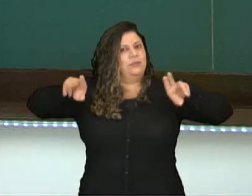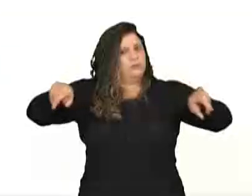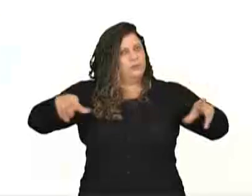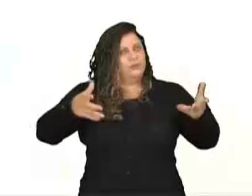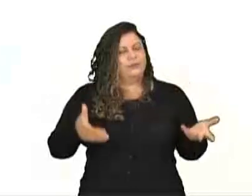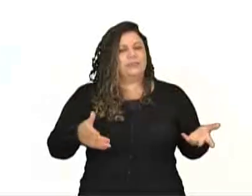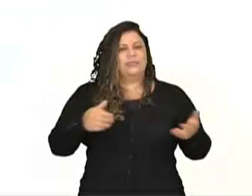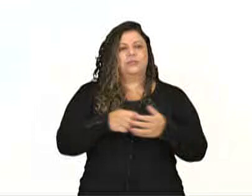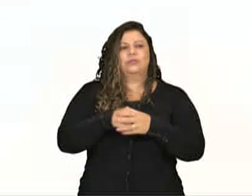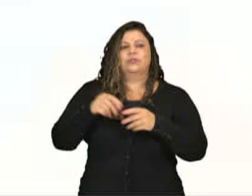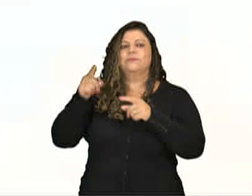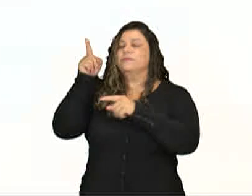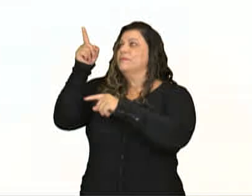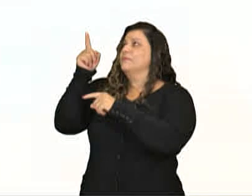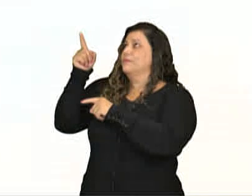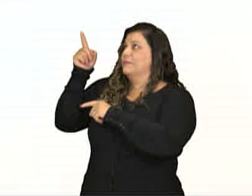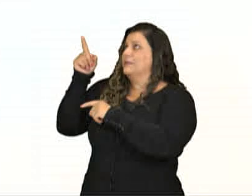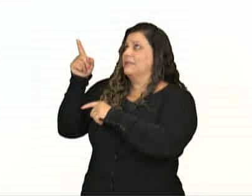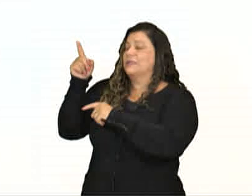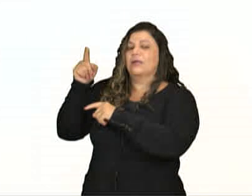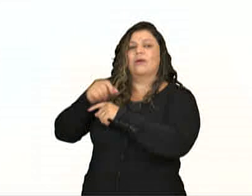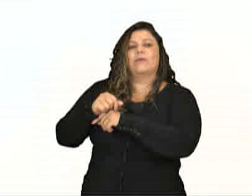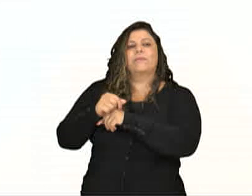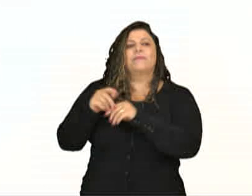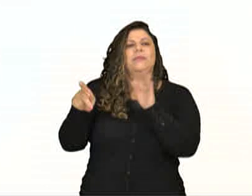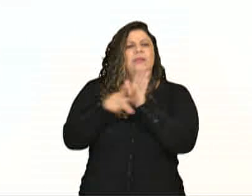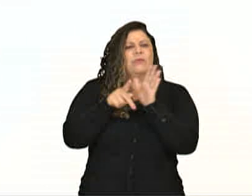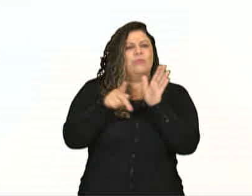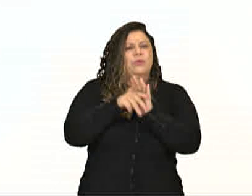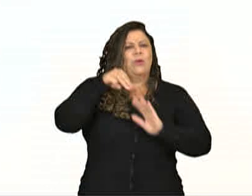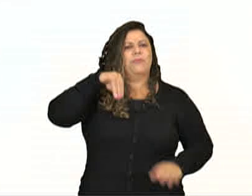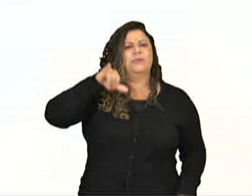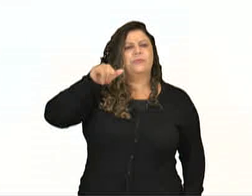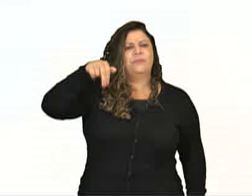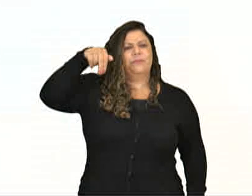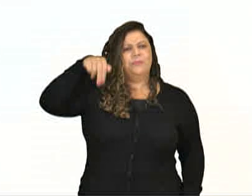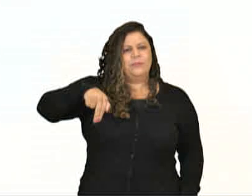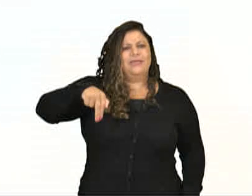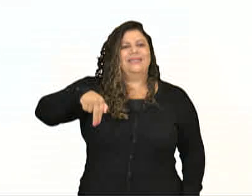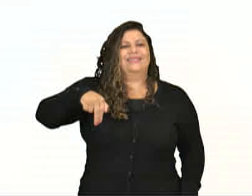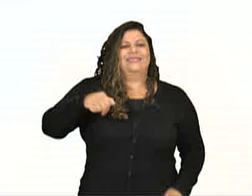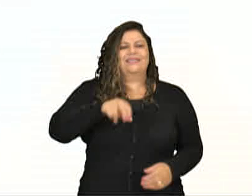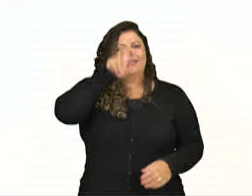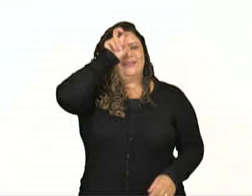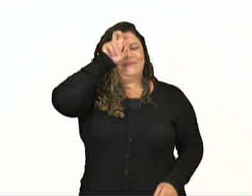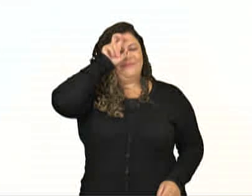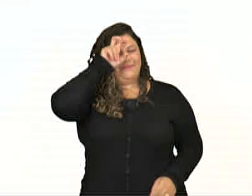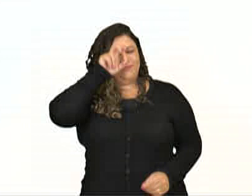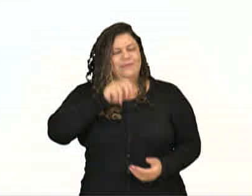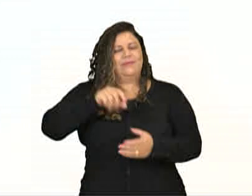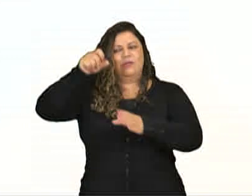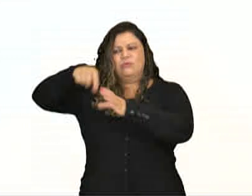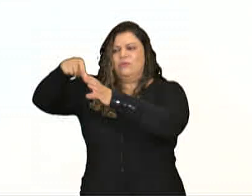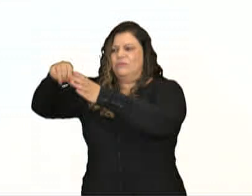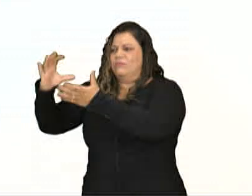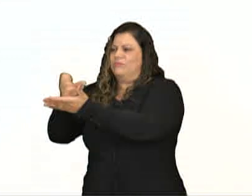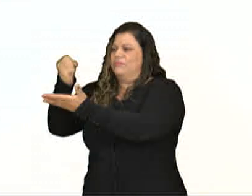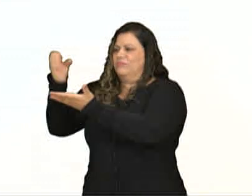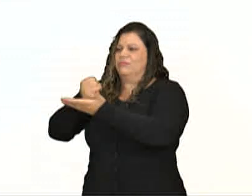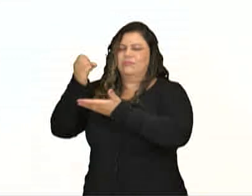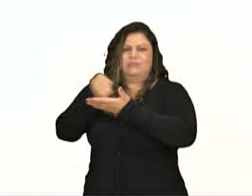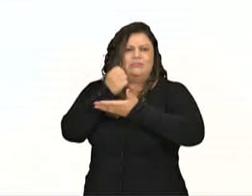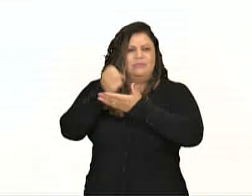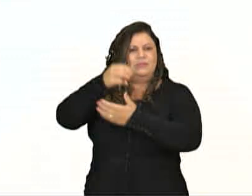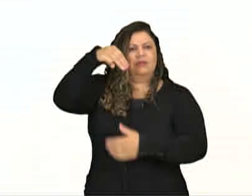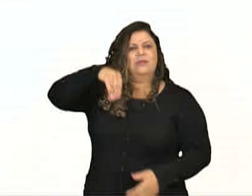essa aqui está inteira. É a palheta do deus egípcio Min, uma espécie de deus da reprodução, deus da colheita, da fertilidade. É o deus